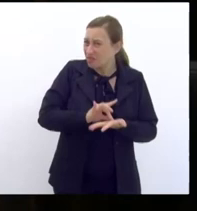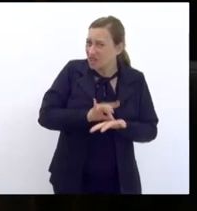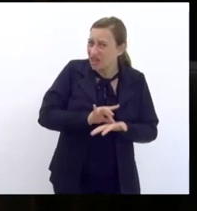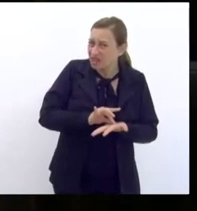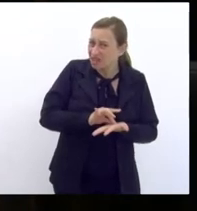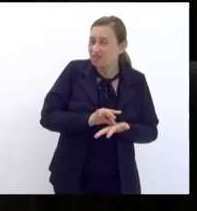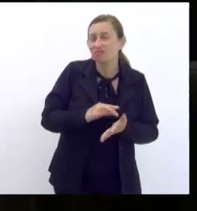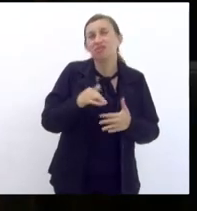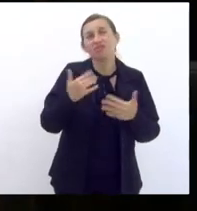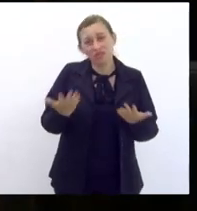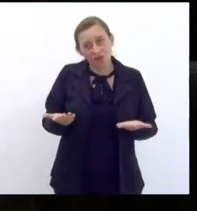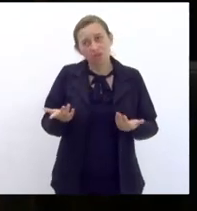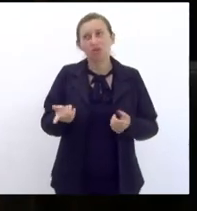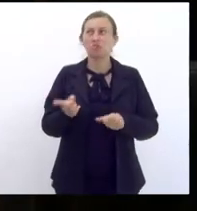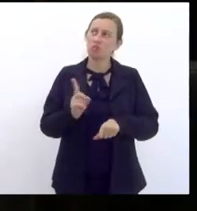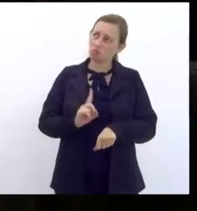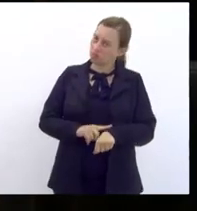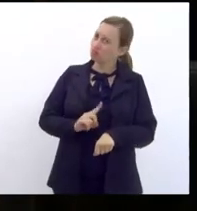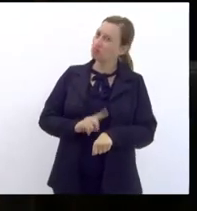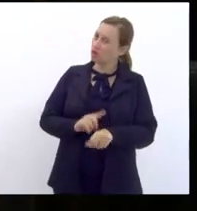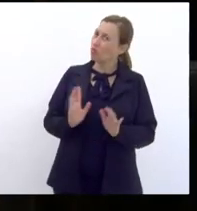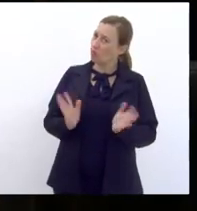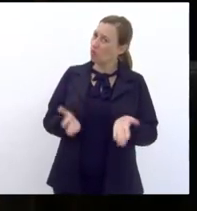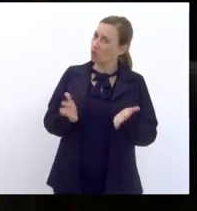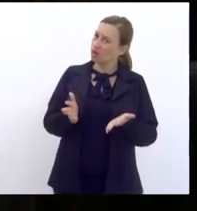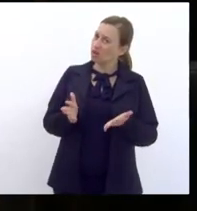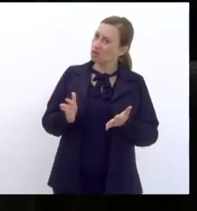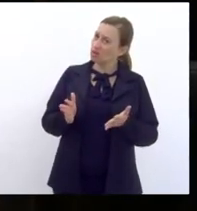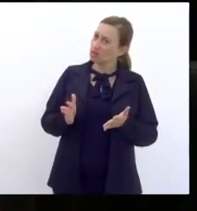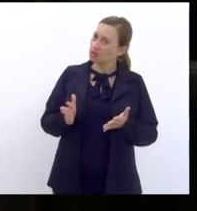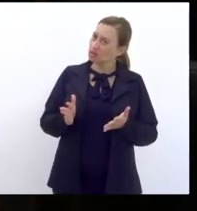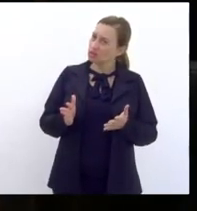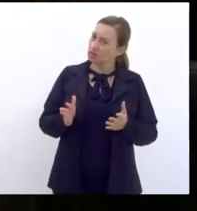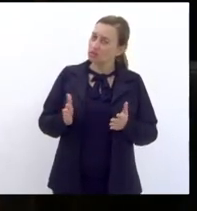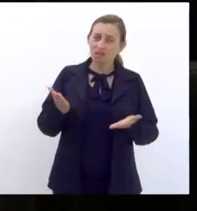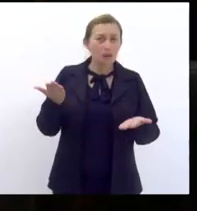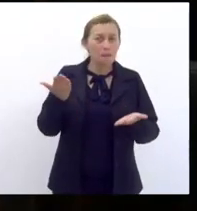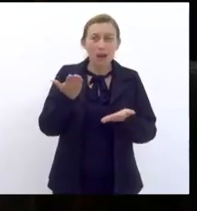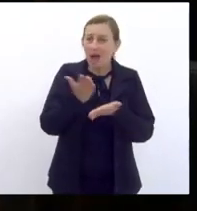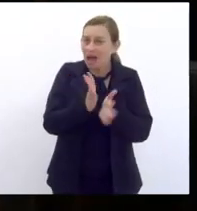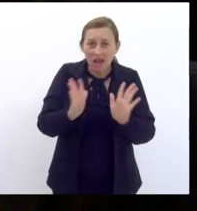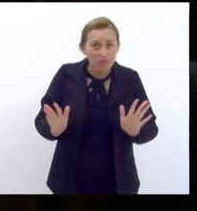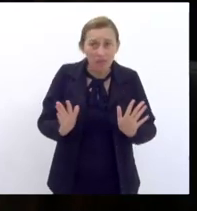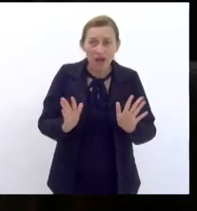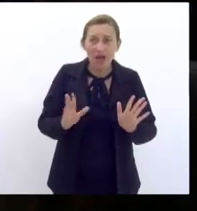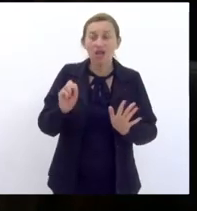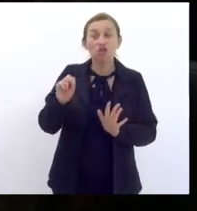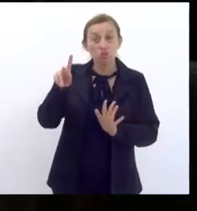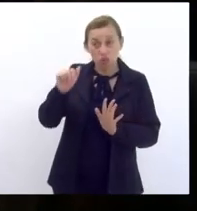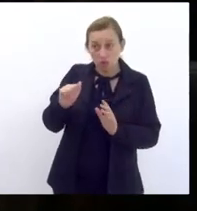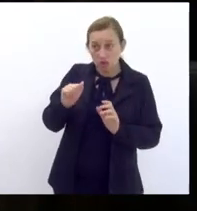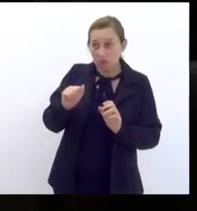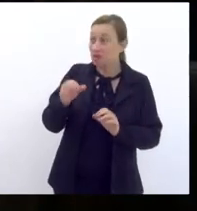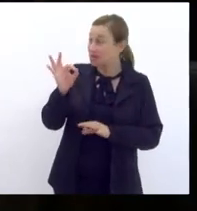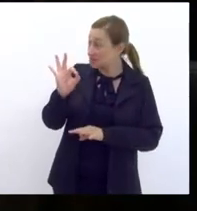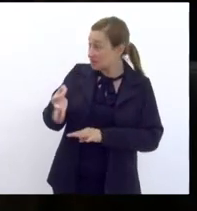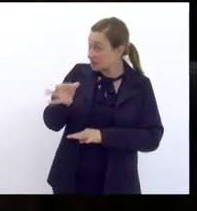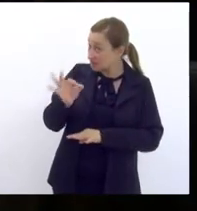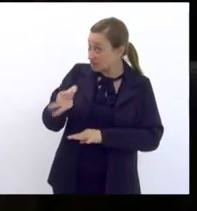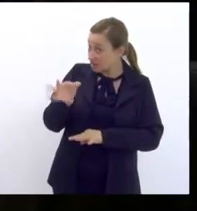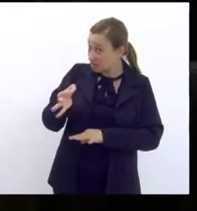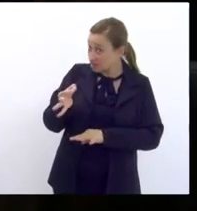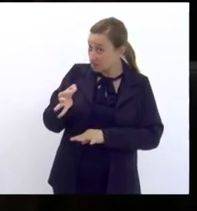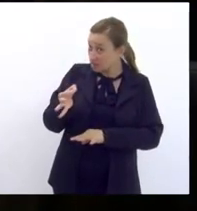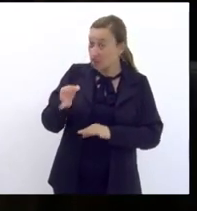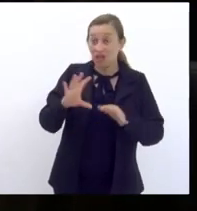então tá na hora né gente de sentir impor a sociedade de pare com isso a suipa podem ter certeza ela